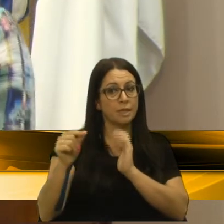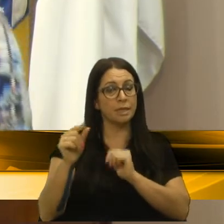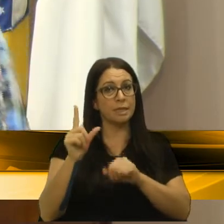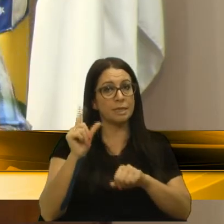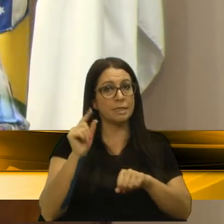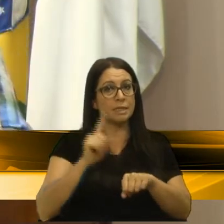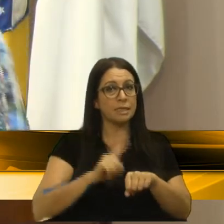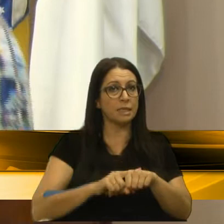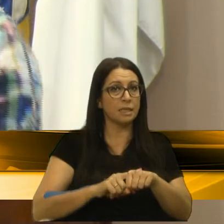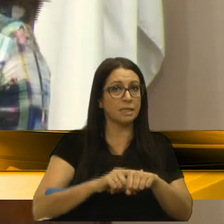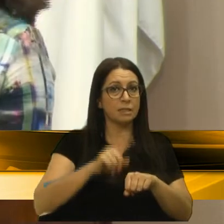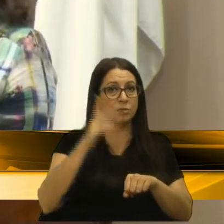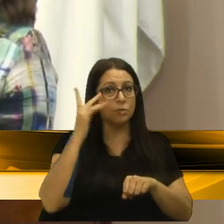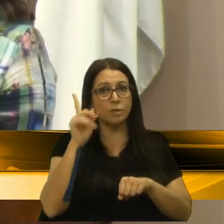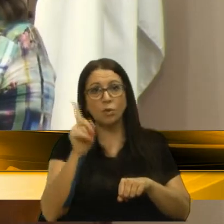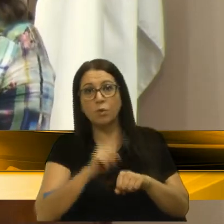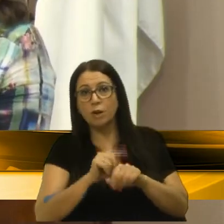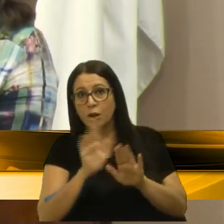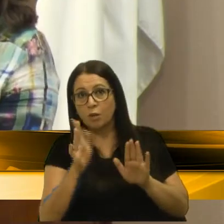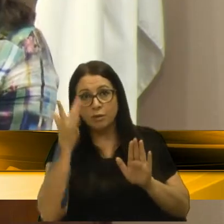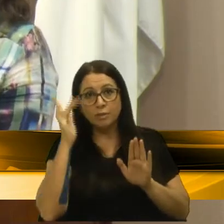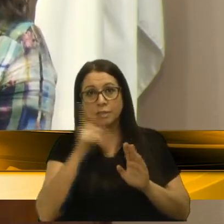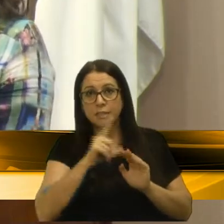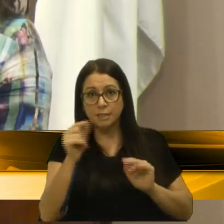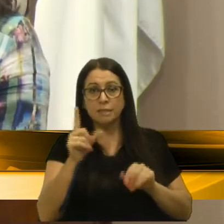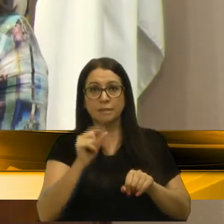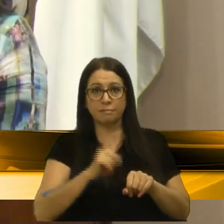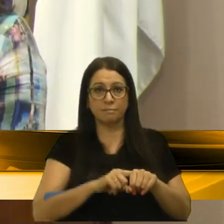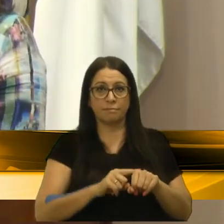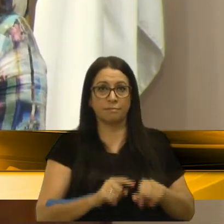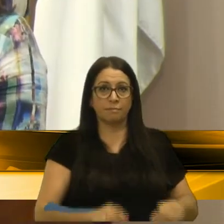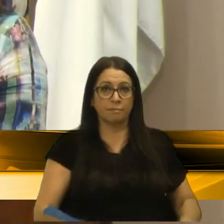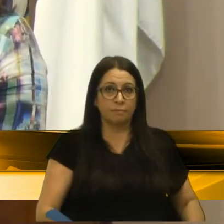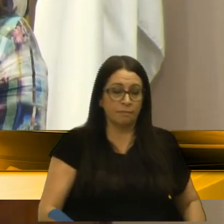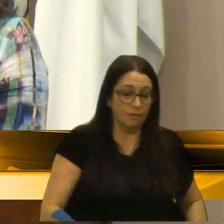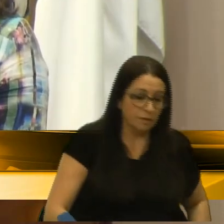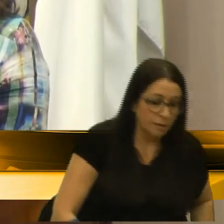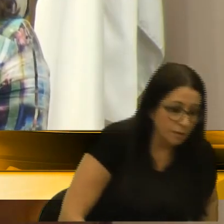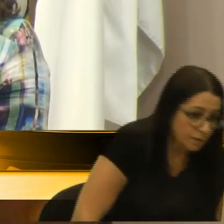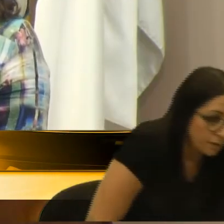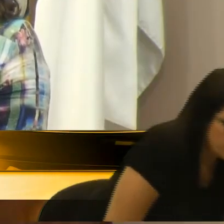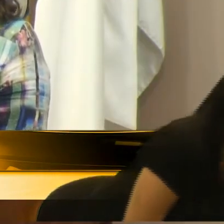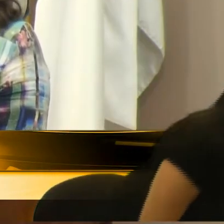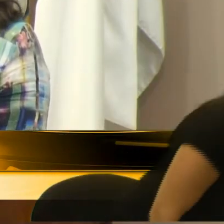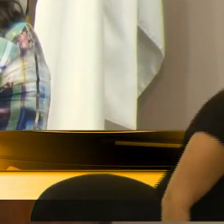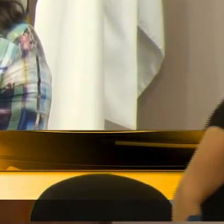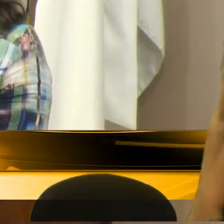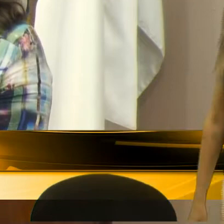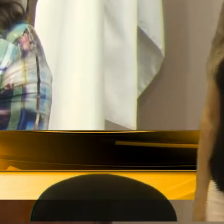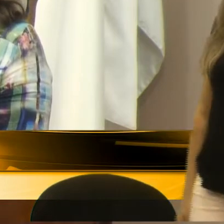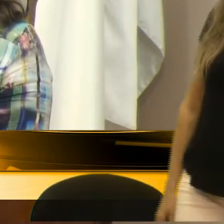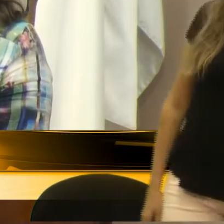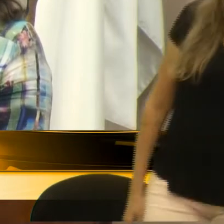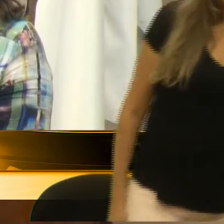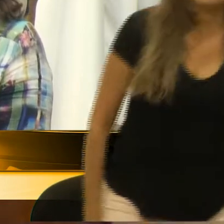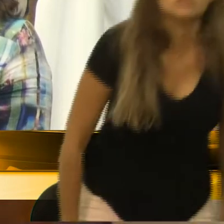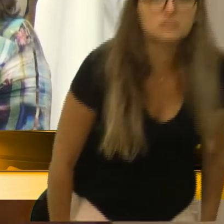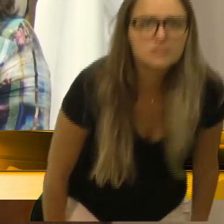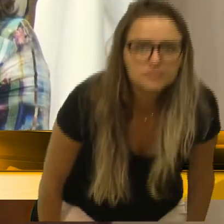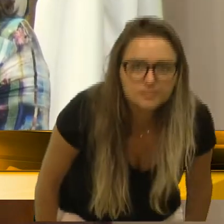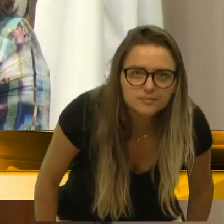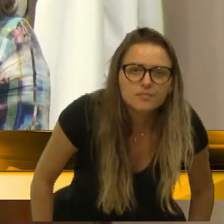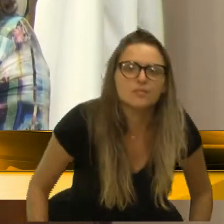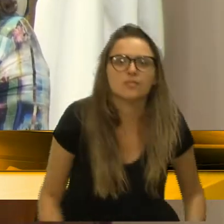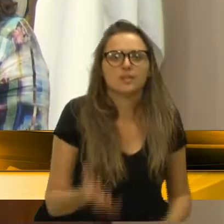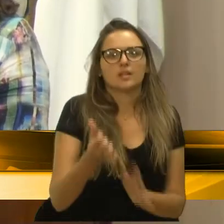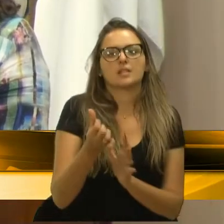horas, ou saíram, não sei qual é o horário agora, saíram às 10 horas, e 6 turmas sairão às 11 horas da